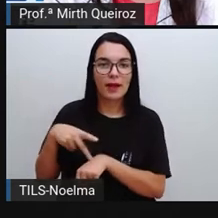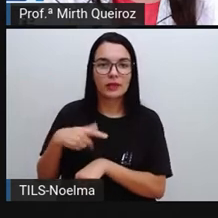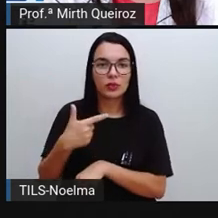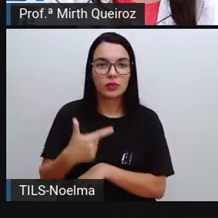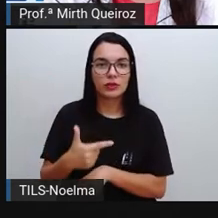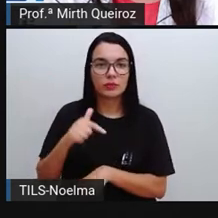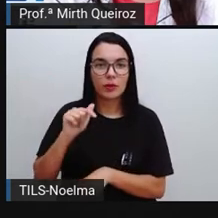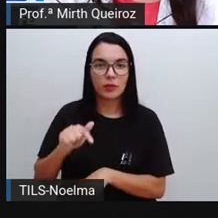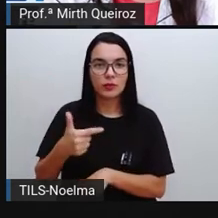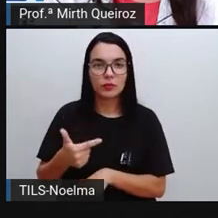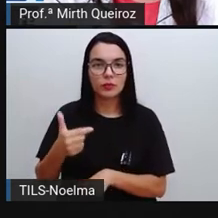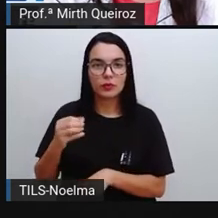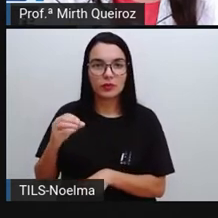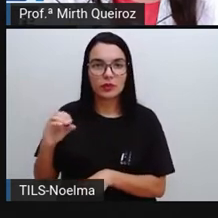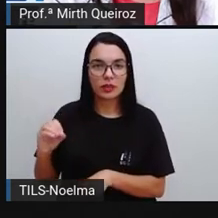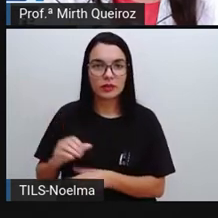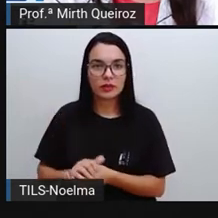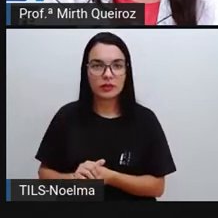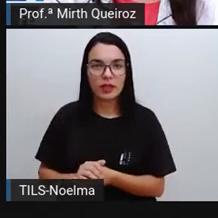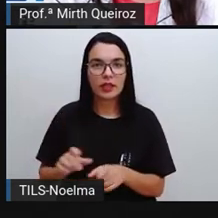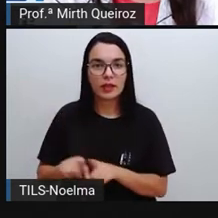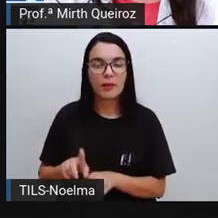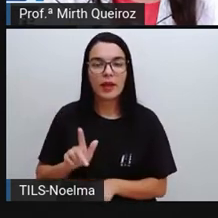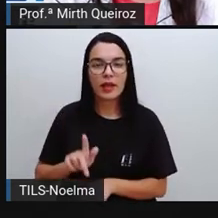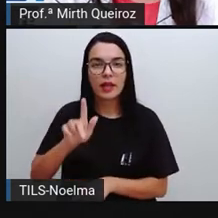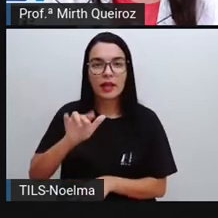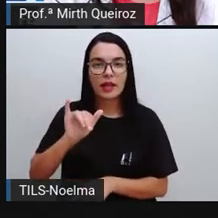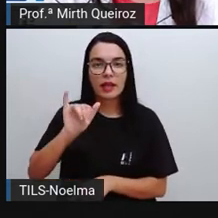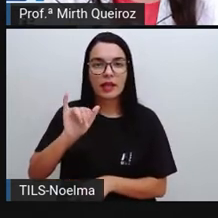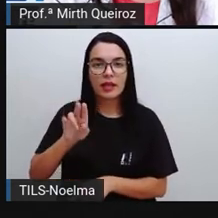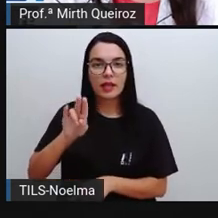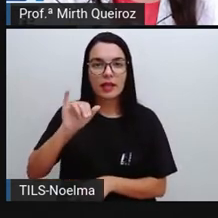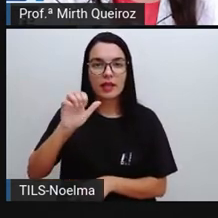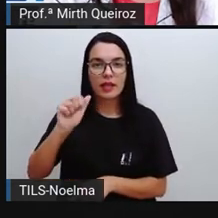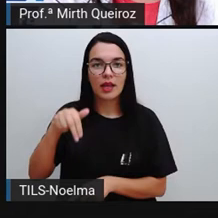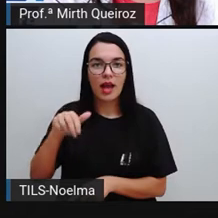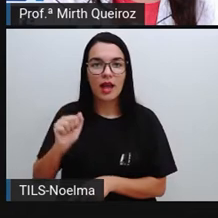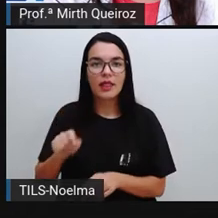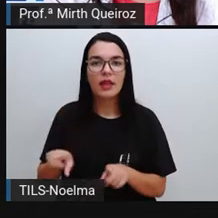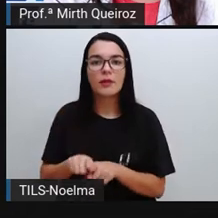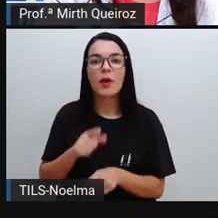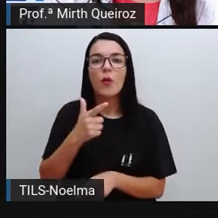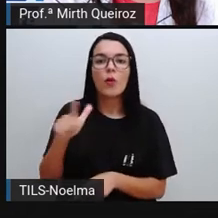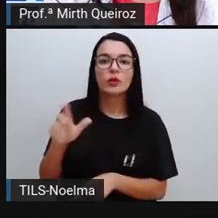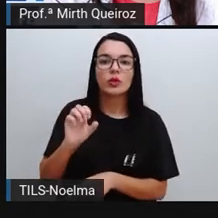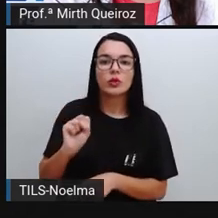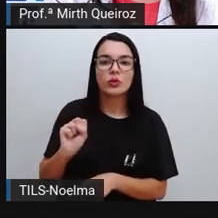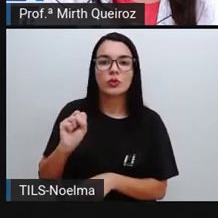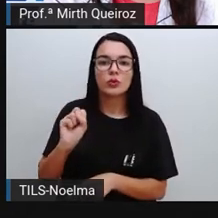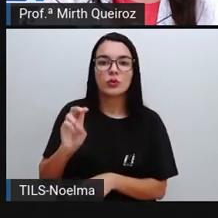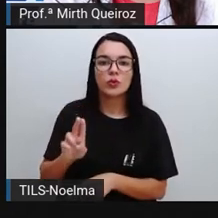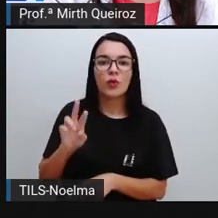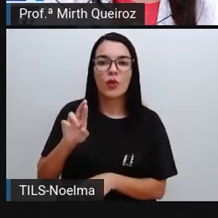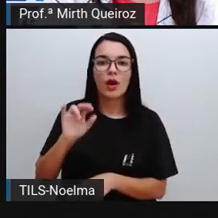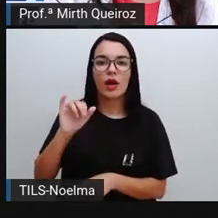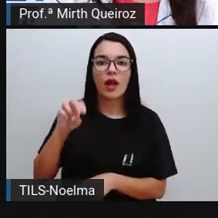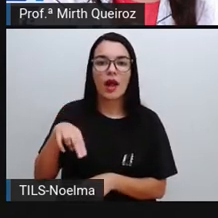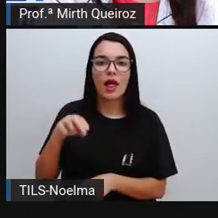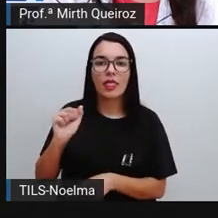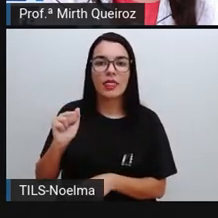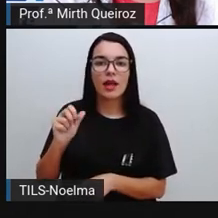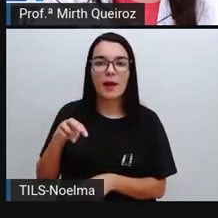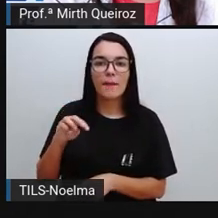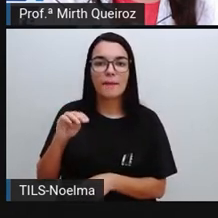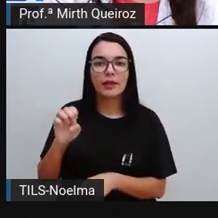2.200 quilômetros, Guiana, 1.606 quilômetros, Suriname, 593 quilômetros